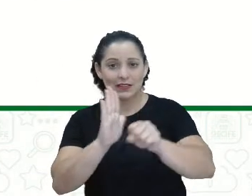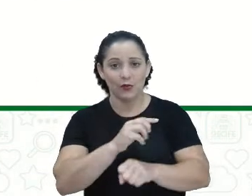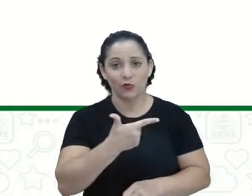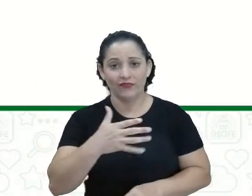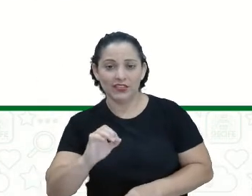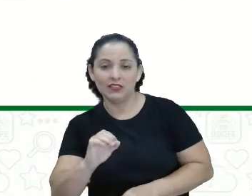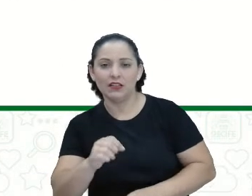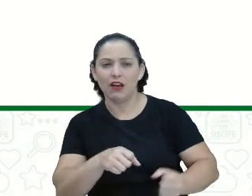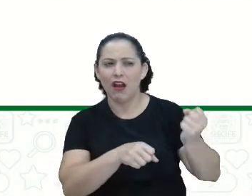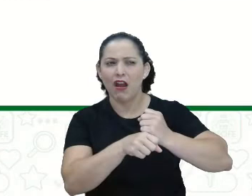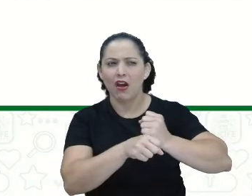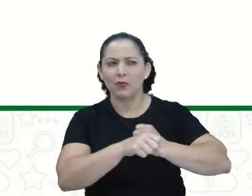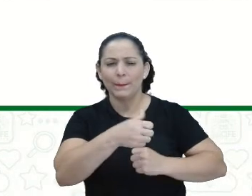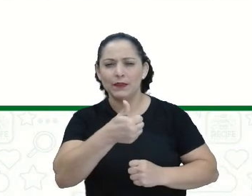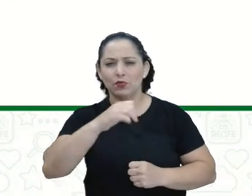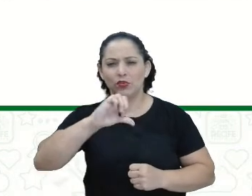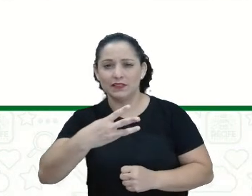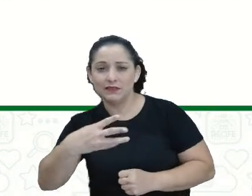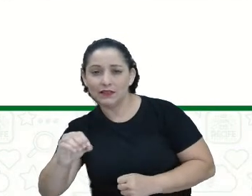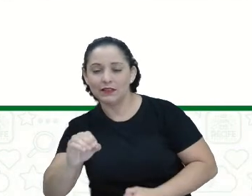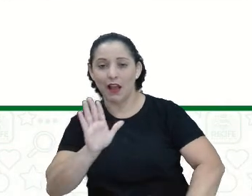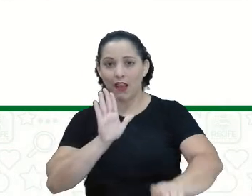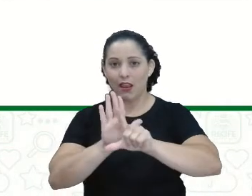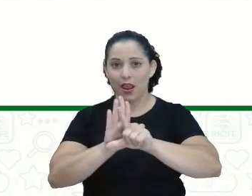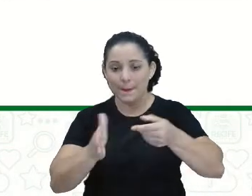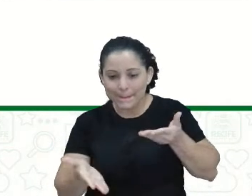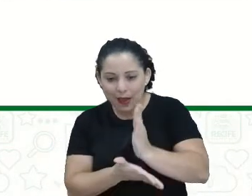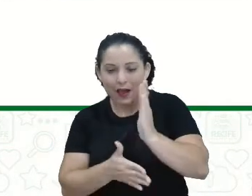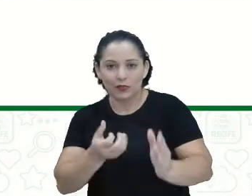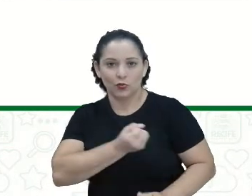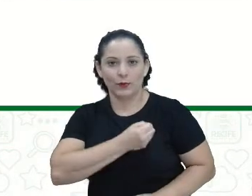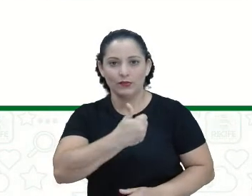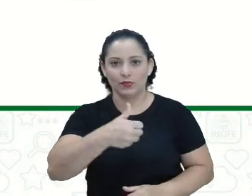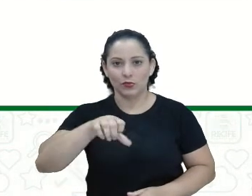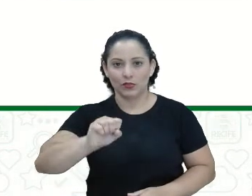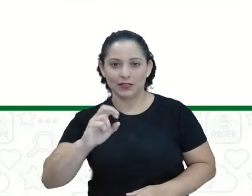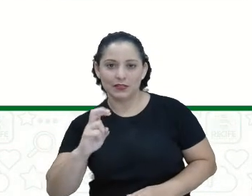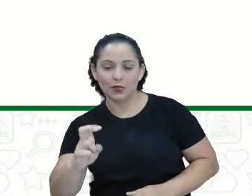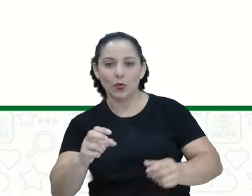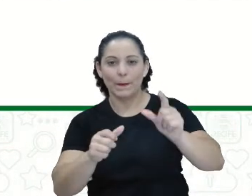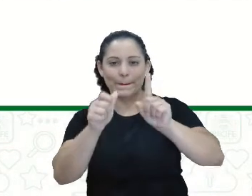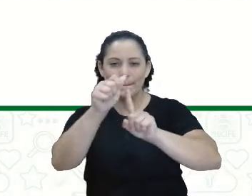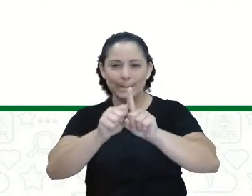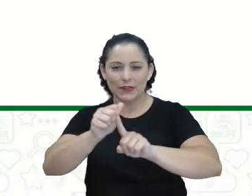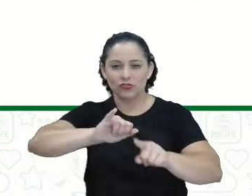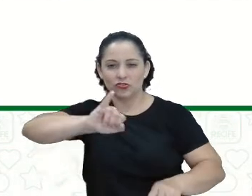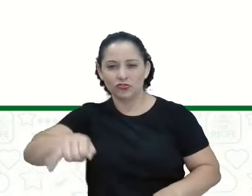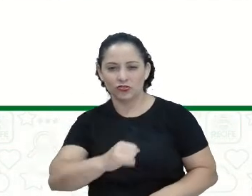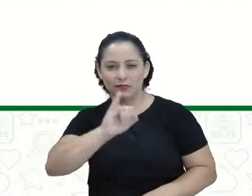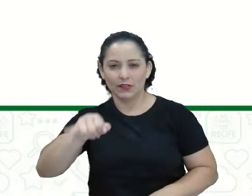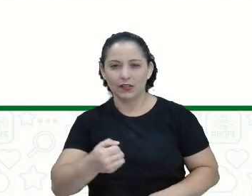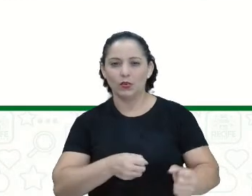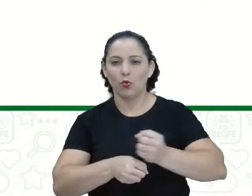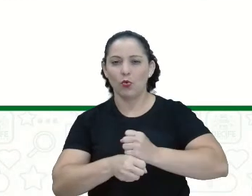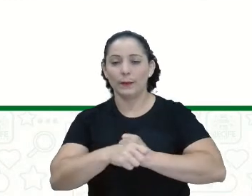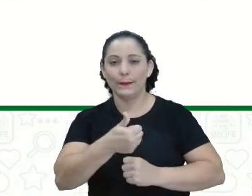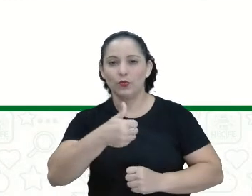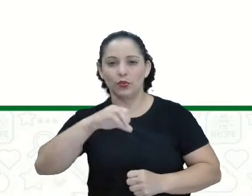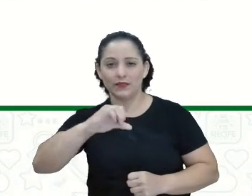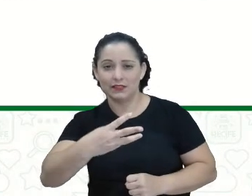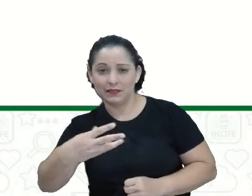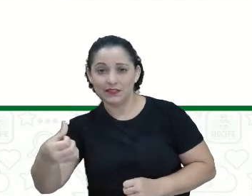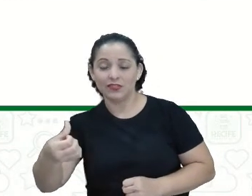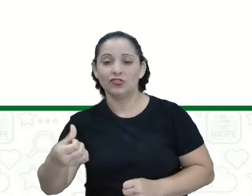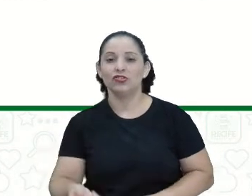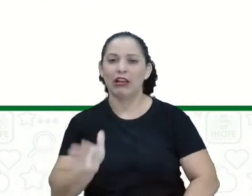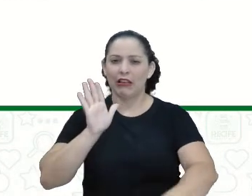de 30, com a promulgação da lei número 185, em janeiro de 1936, e decreto